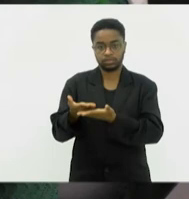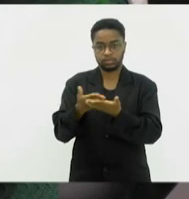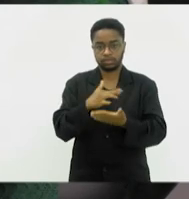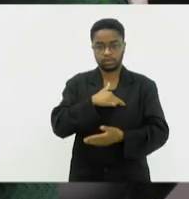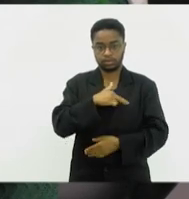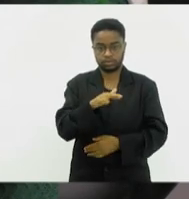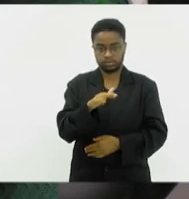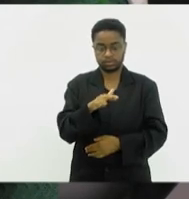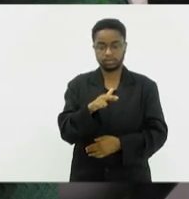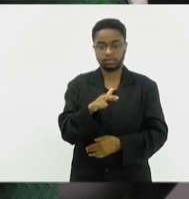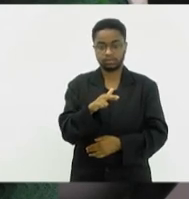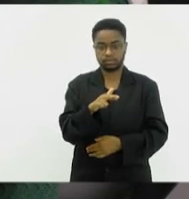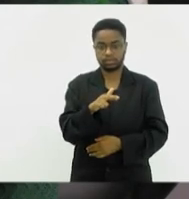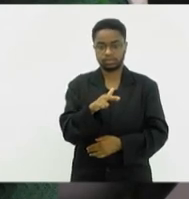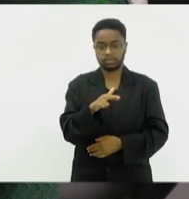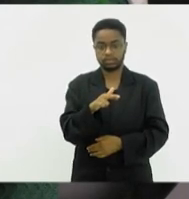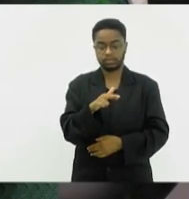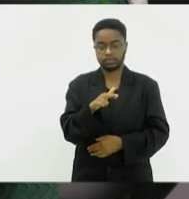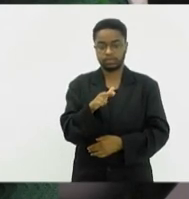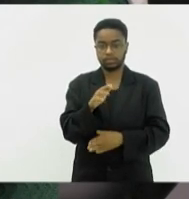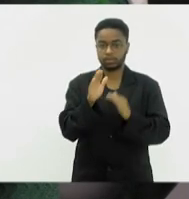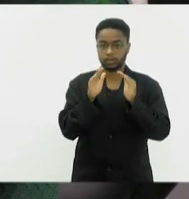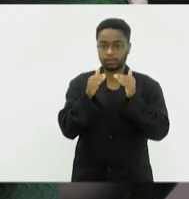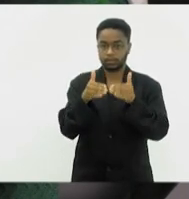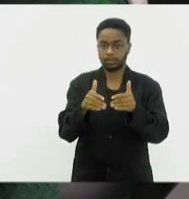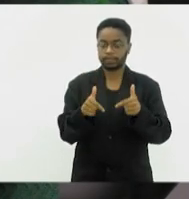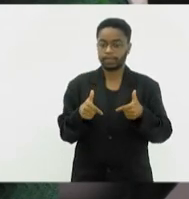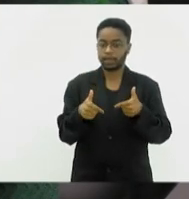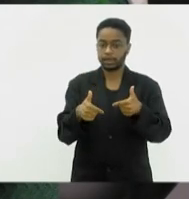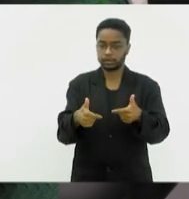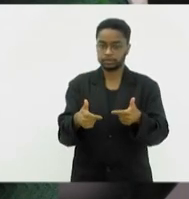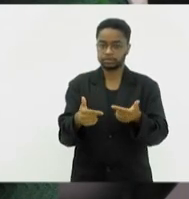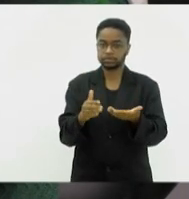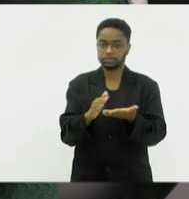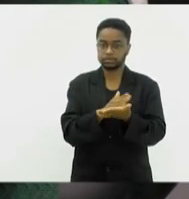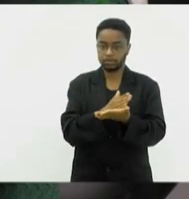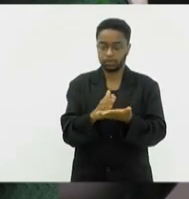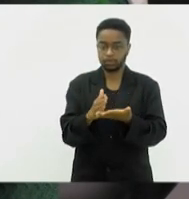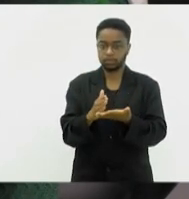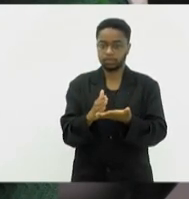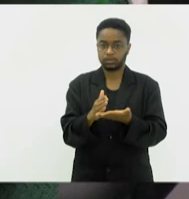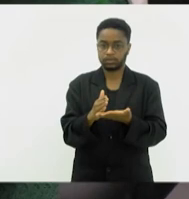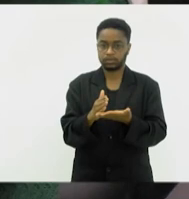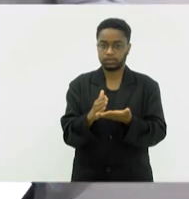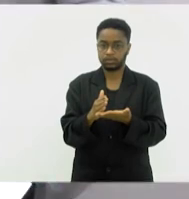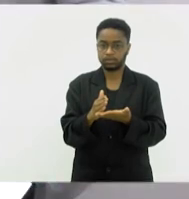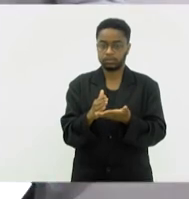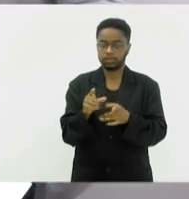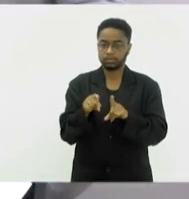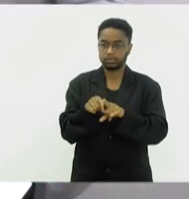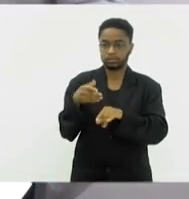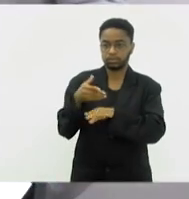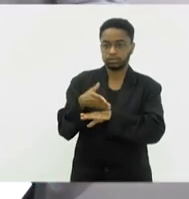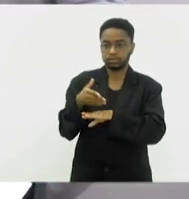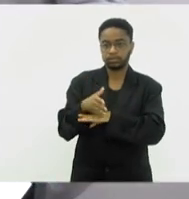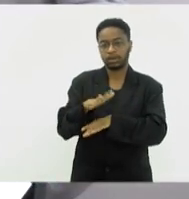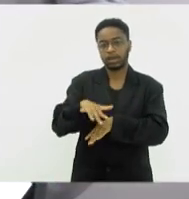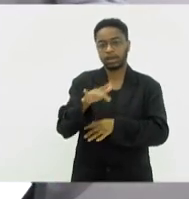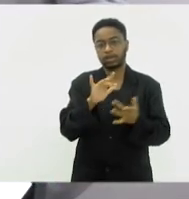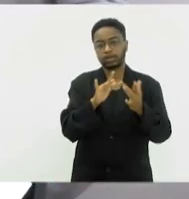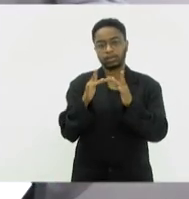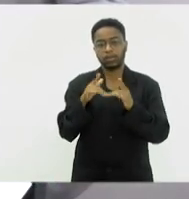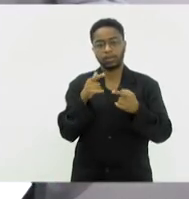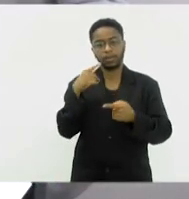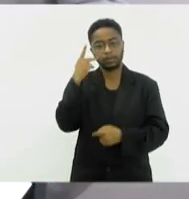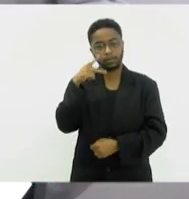Religião, relacionado ali a algumas ações, na última página, participação ativa nos espaços de articulação política, no